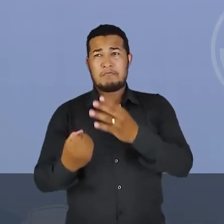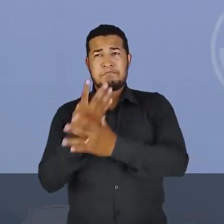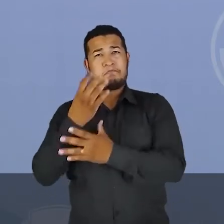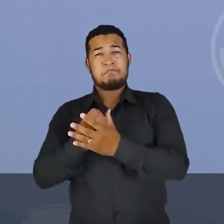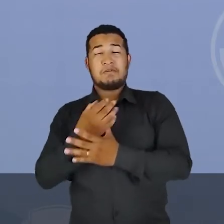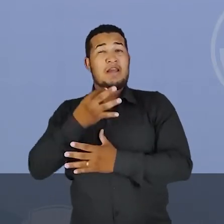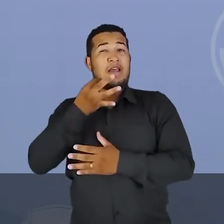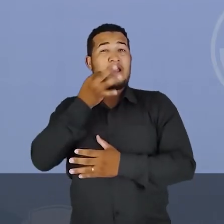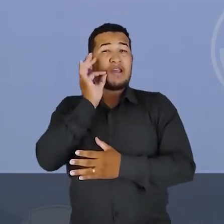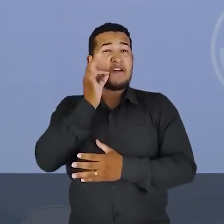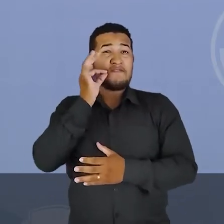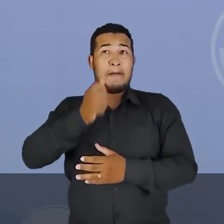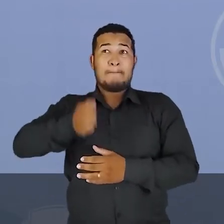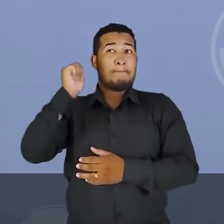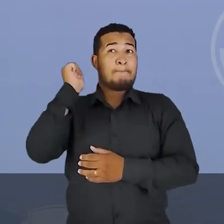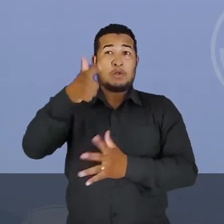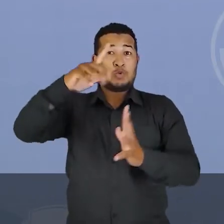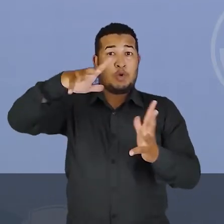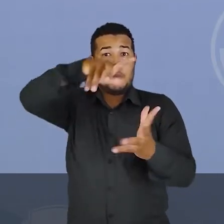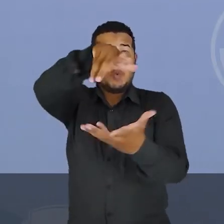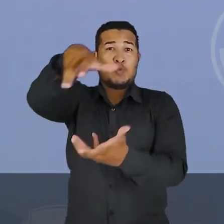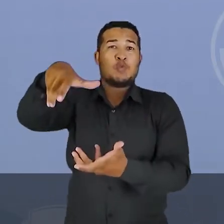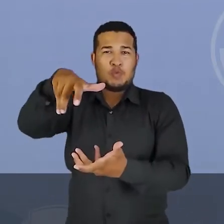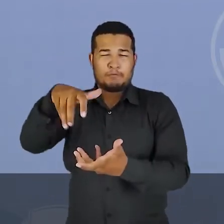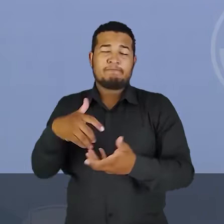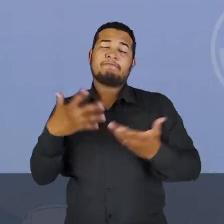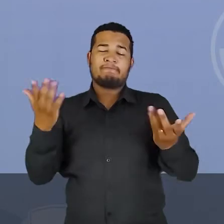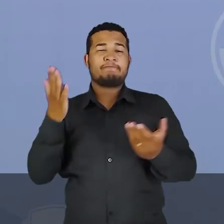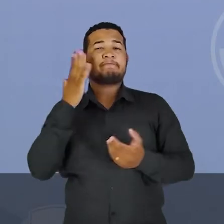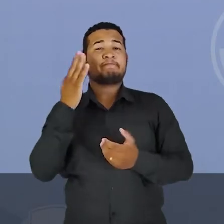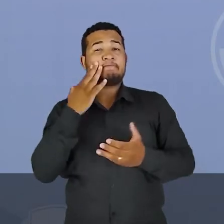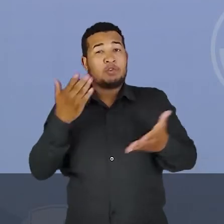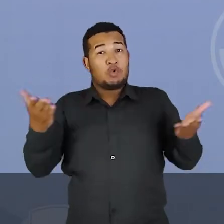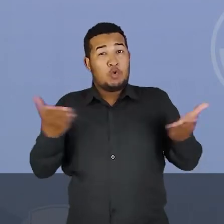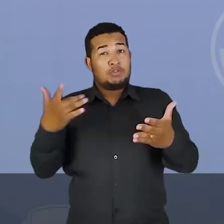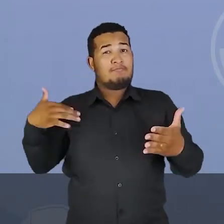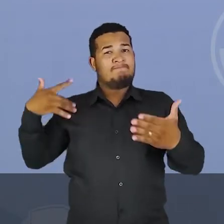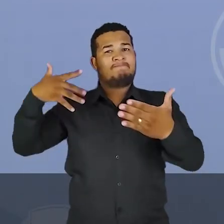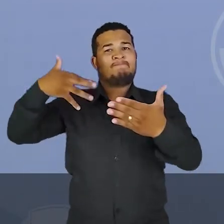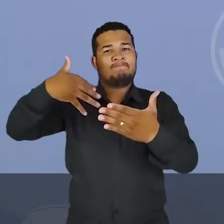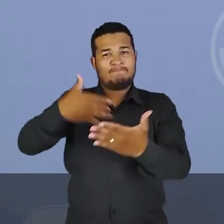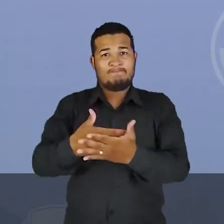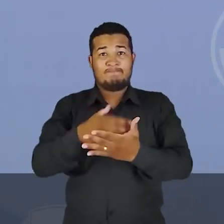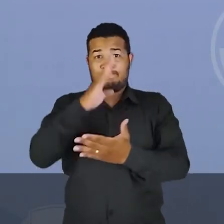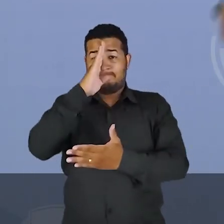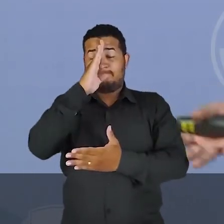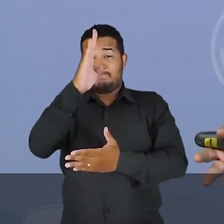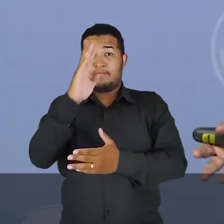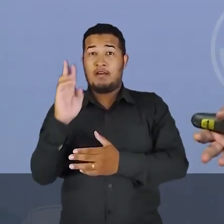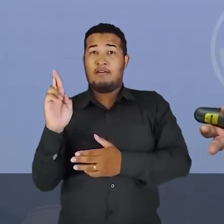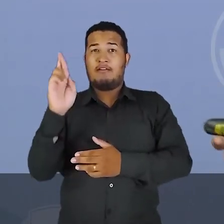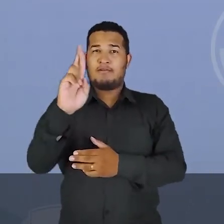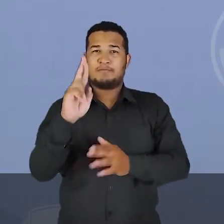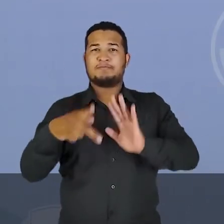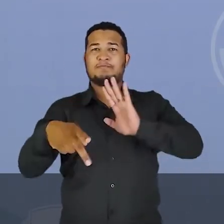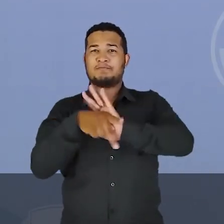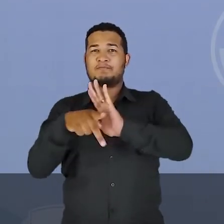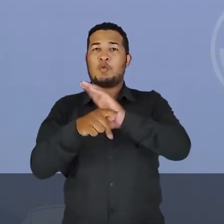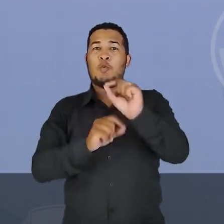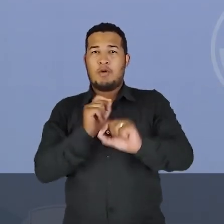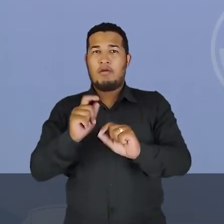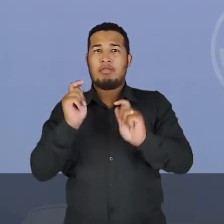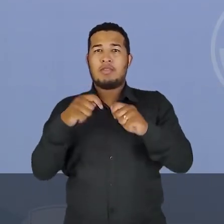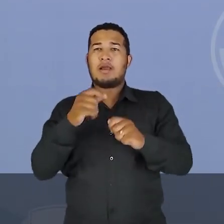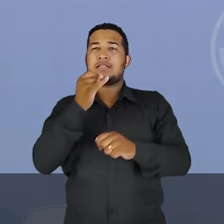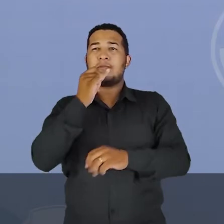café. Ainda, então esse ciclo ainda continua, e até hoje um dos principais responsáveis pela